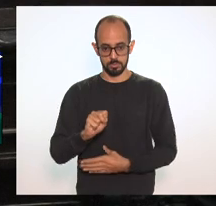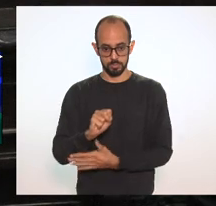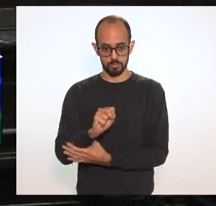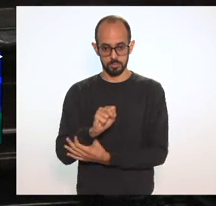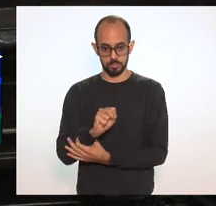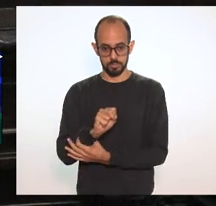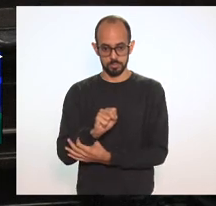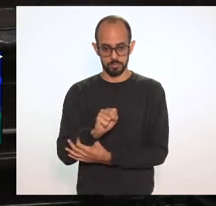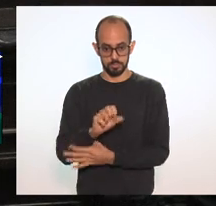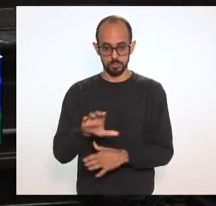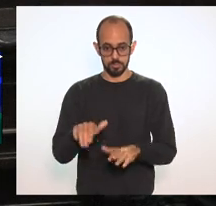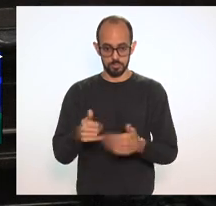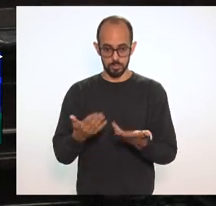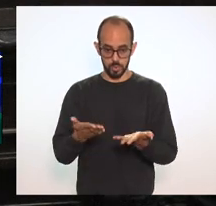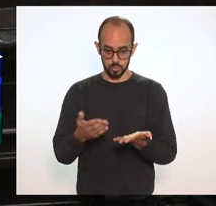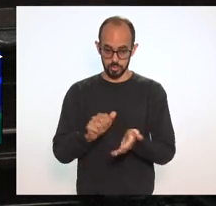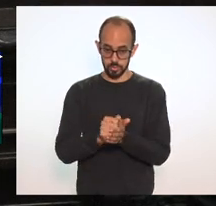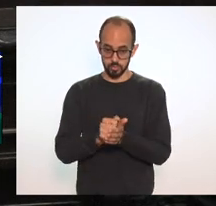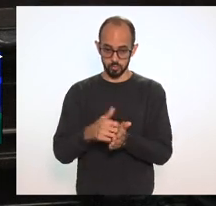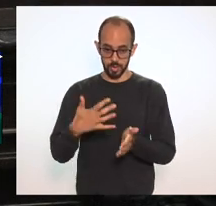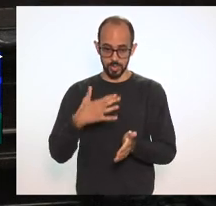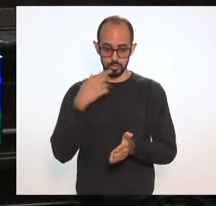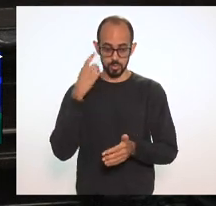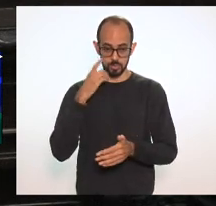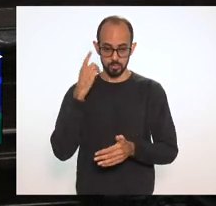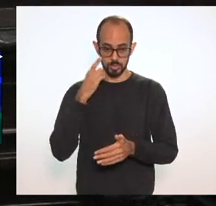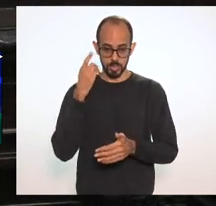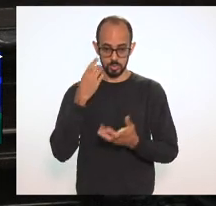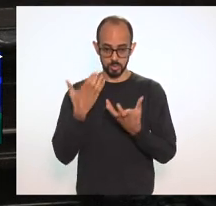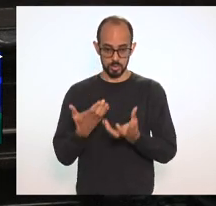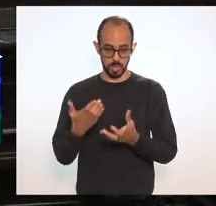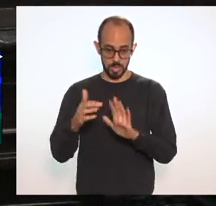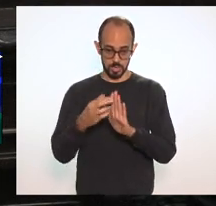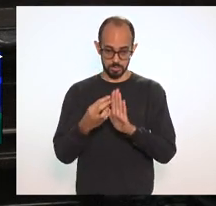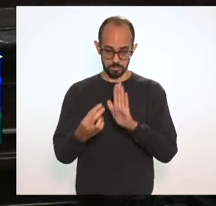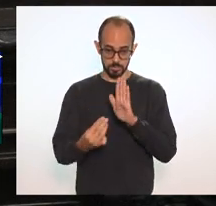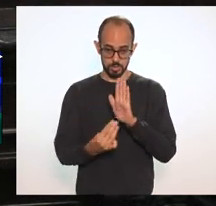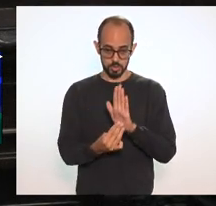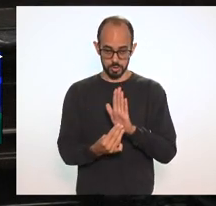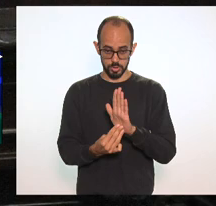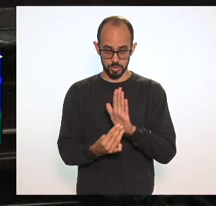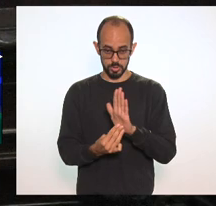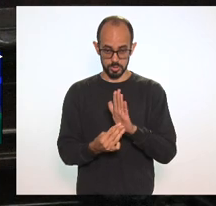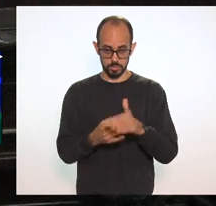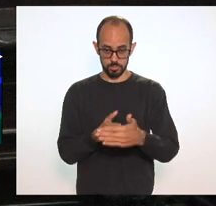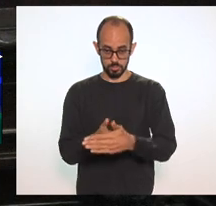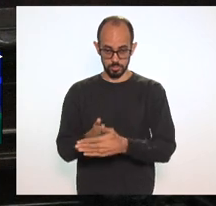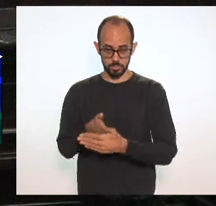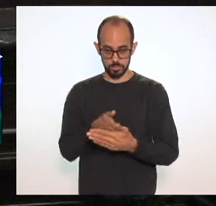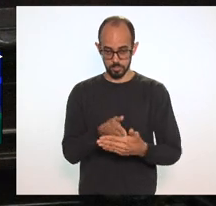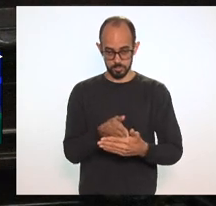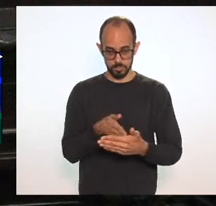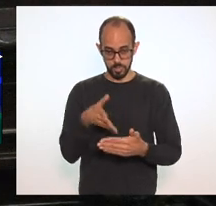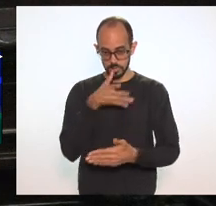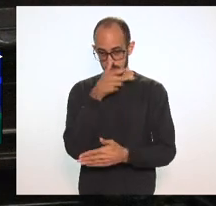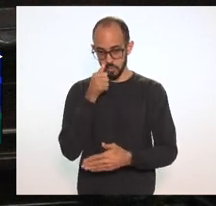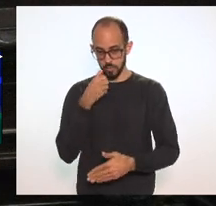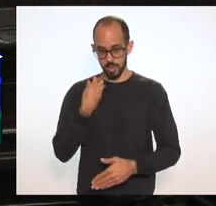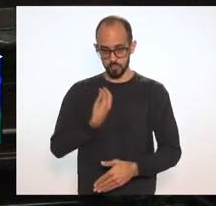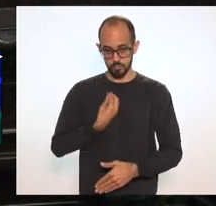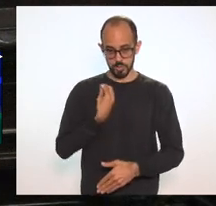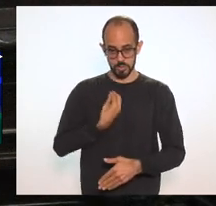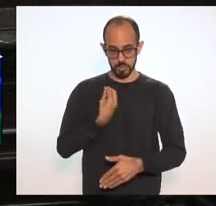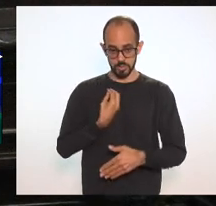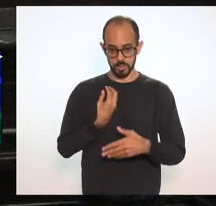Oi e já que muitos deputados aqui estão querendo defender medidas restritivas dizendo que ia para salvar vidas